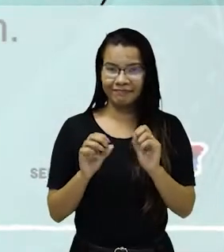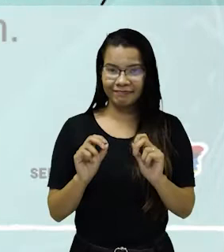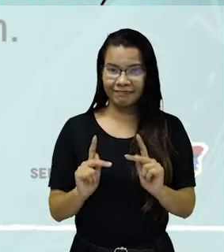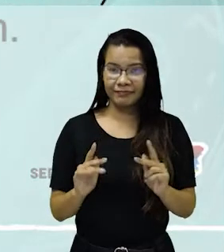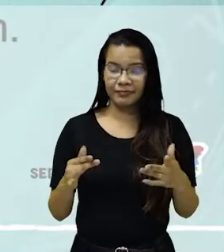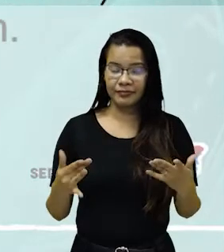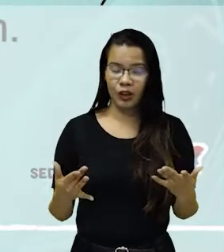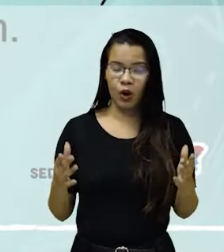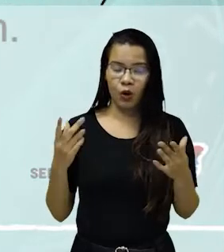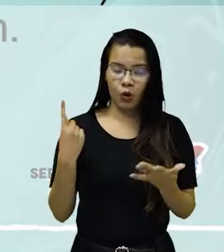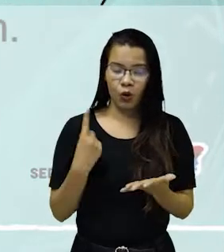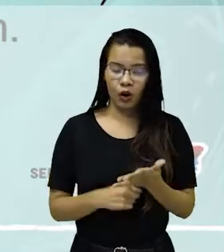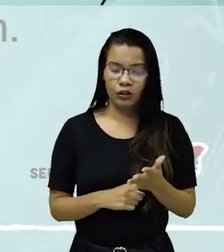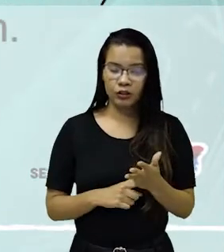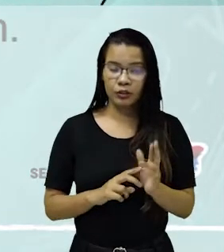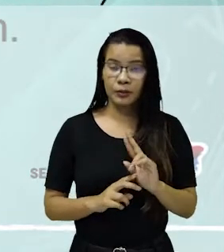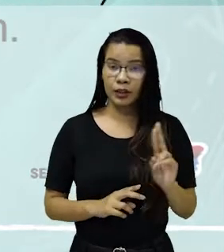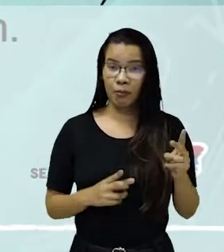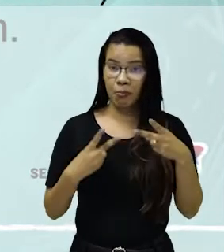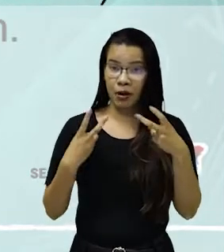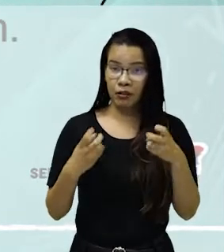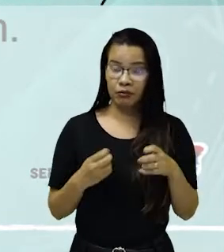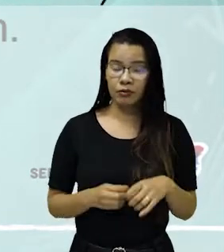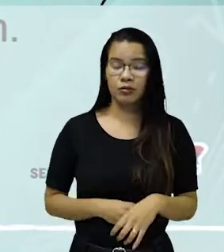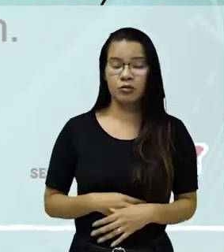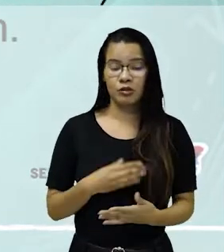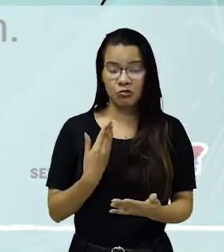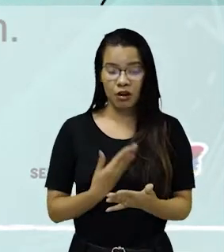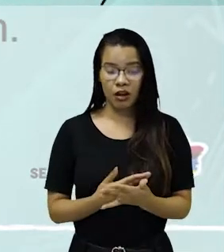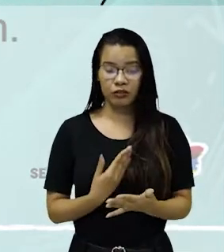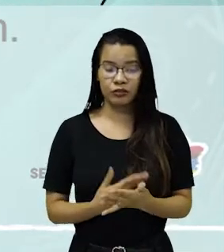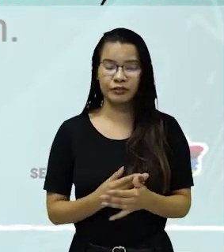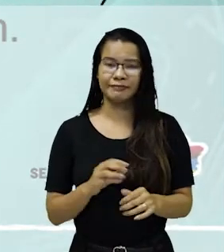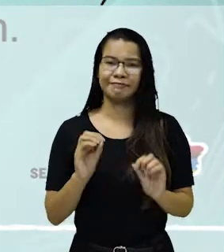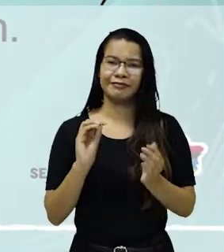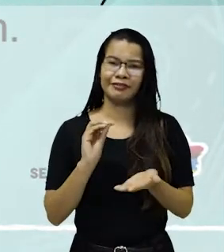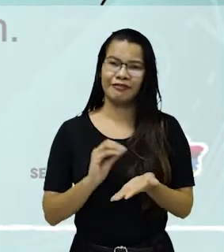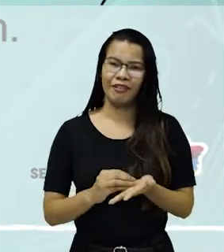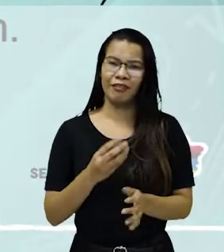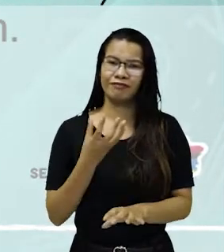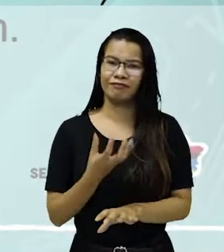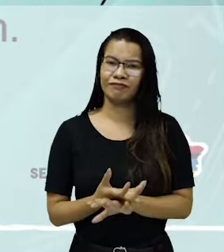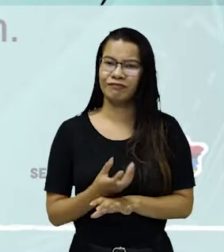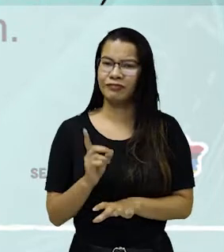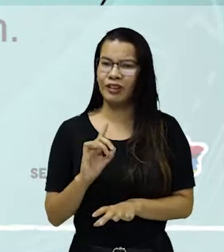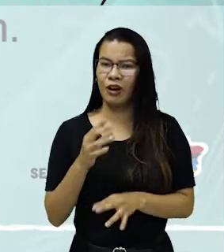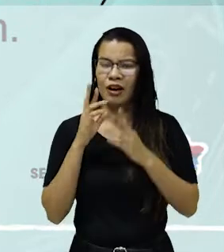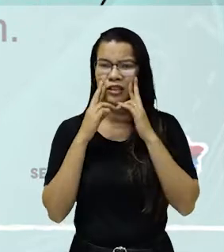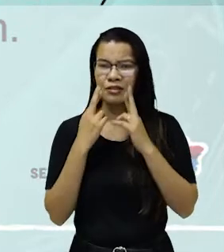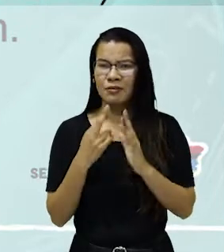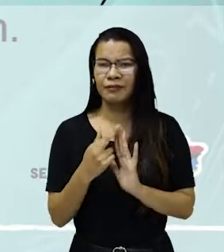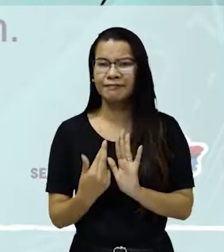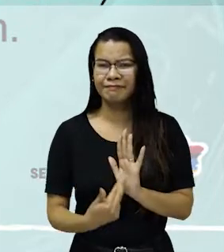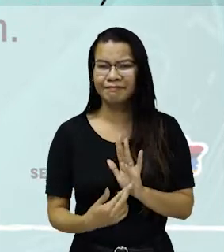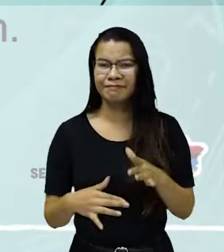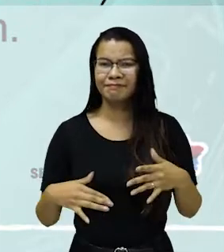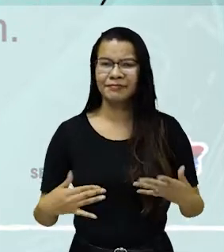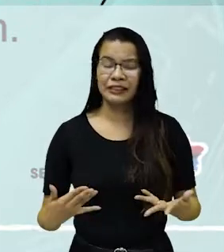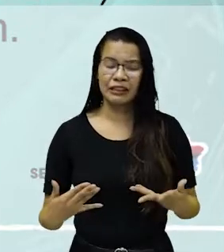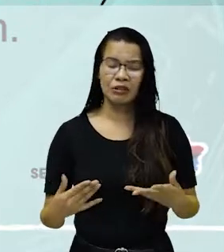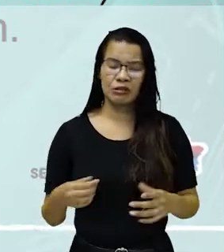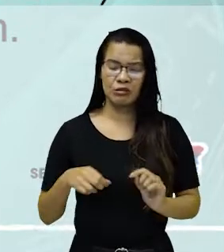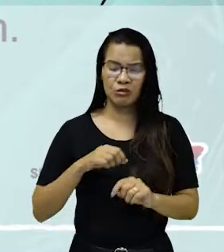Concordância nominal. Observe. Os alunos indisciplinados foram suspensos da escola.